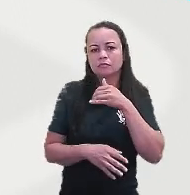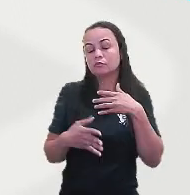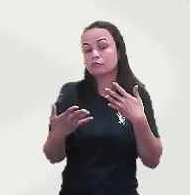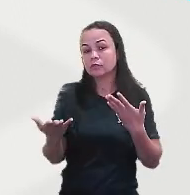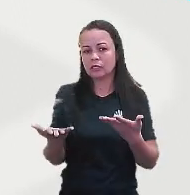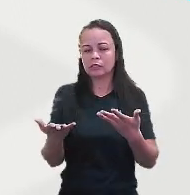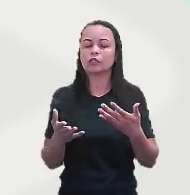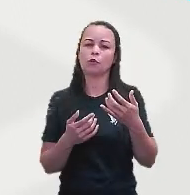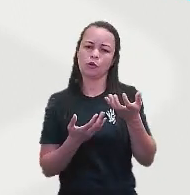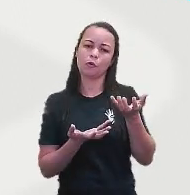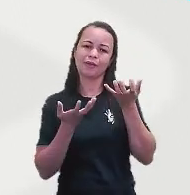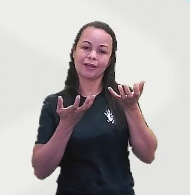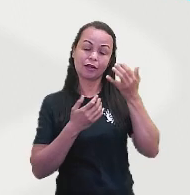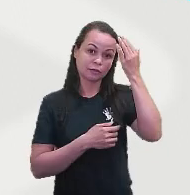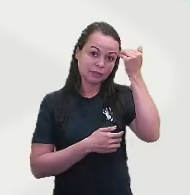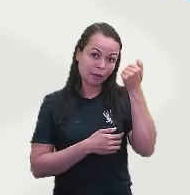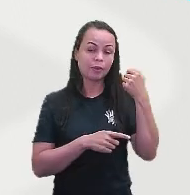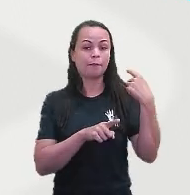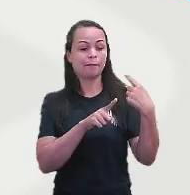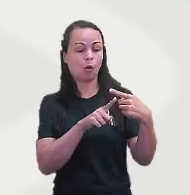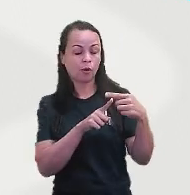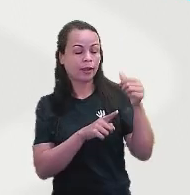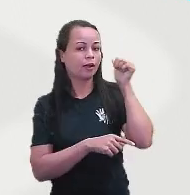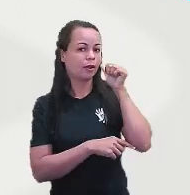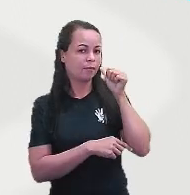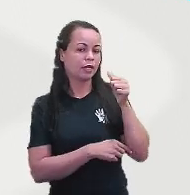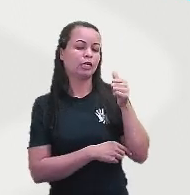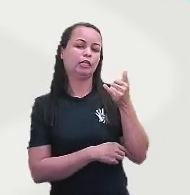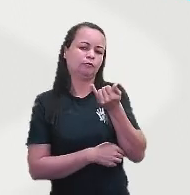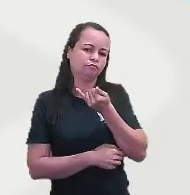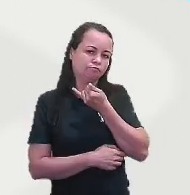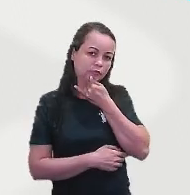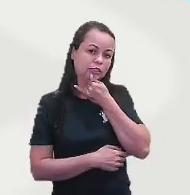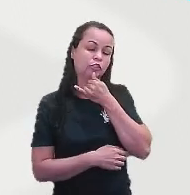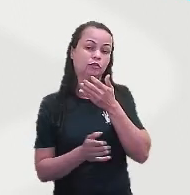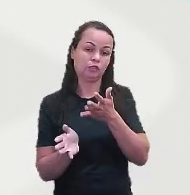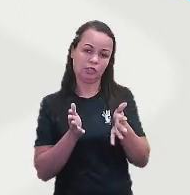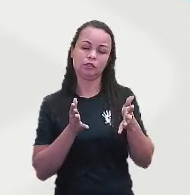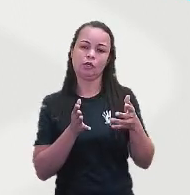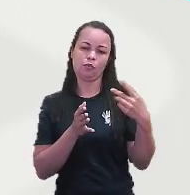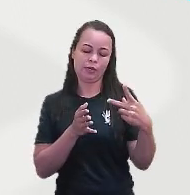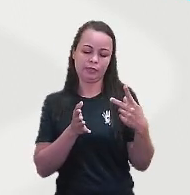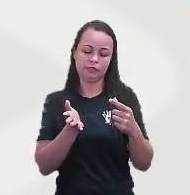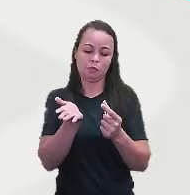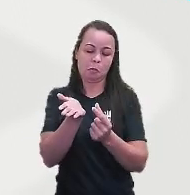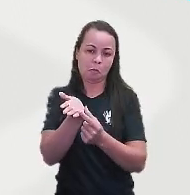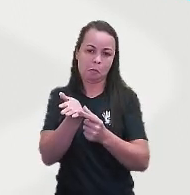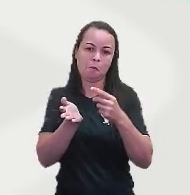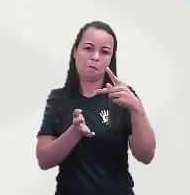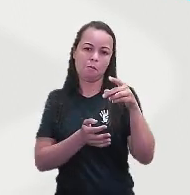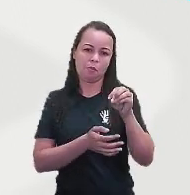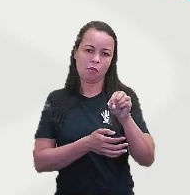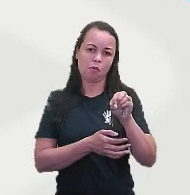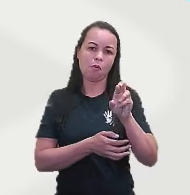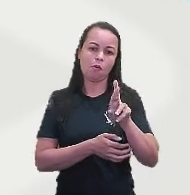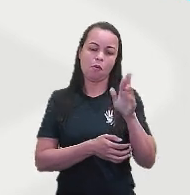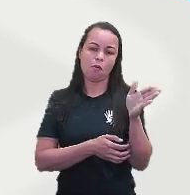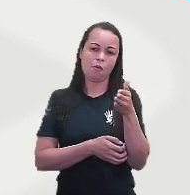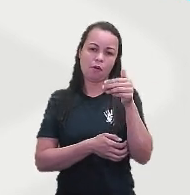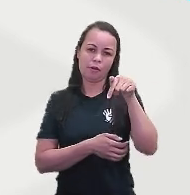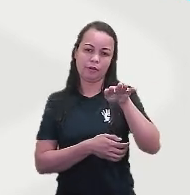ali. Quero saber por que Maria está triste. Então, esse porquê também, no meio da frase, podendo trocar